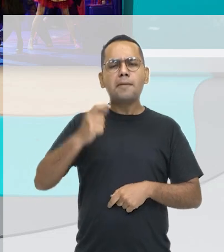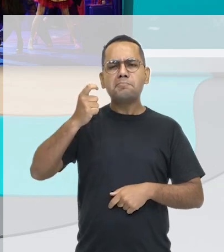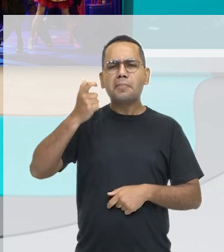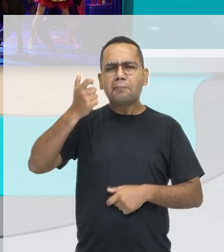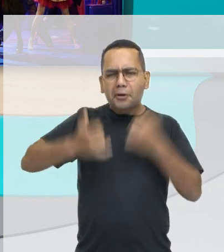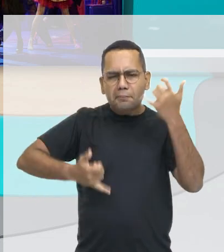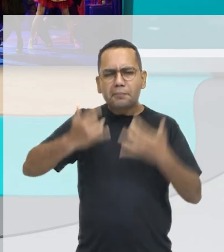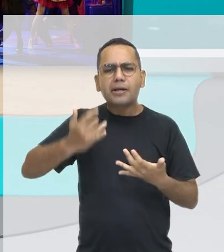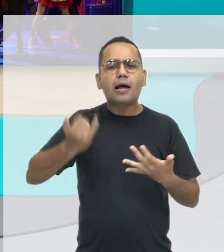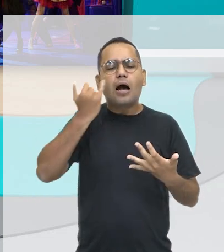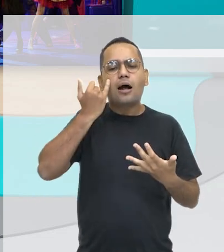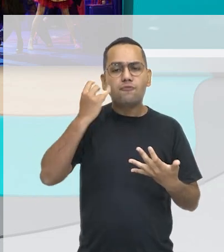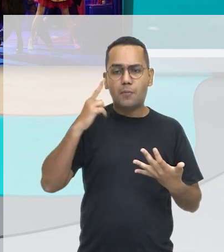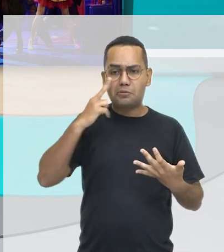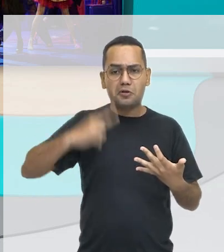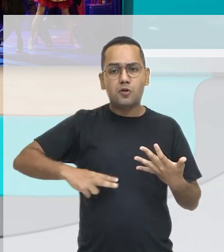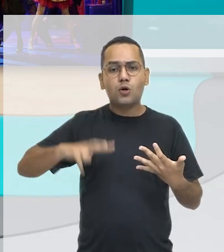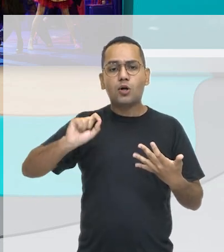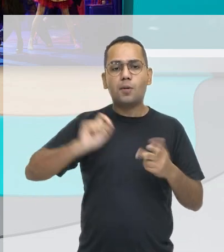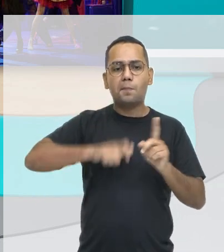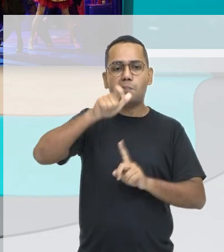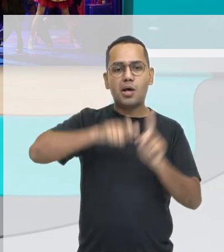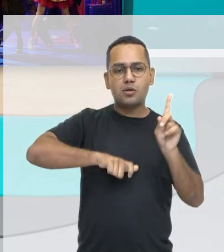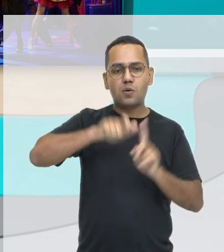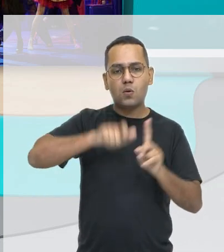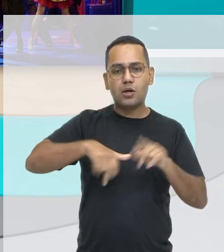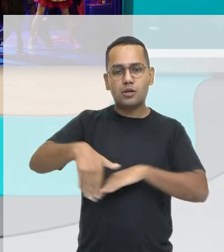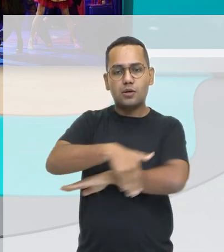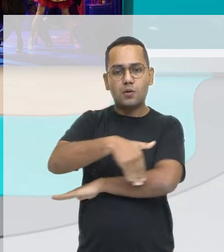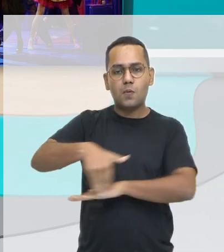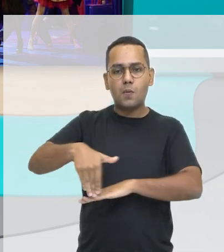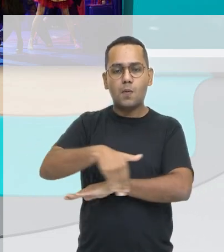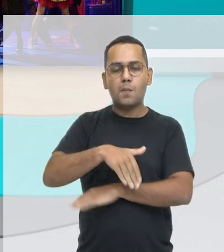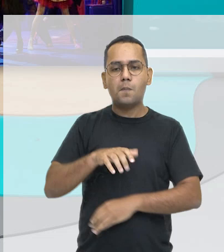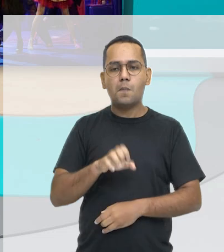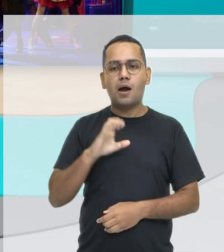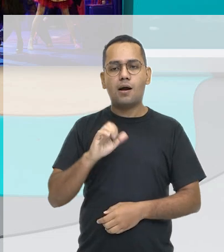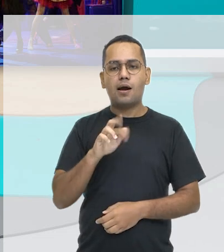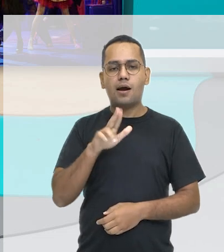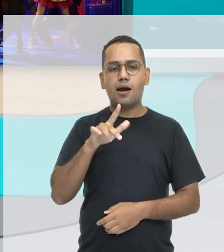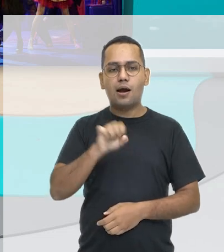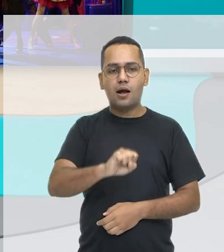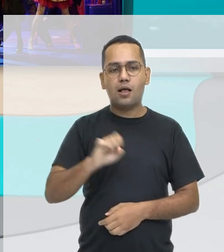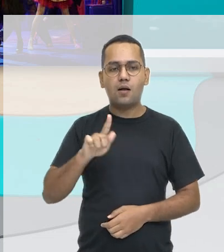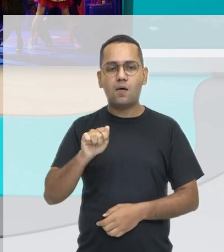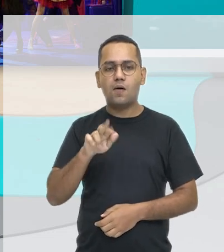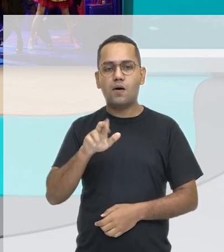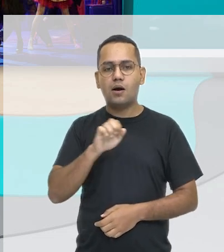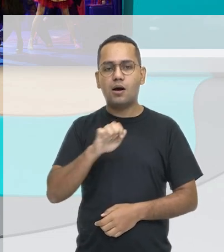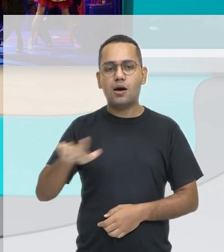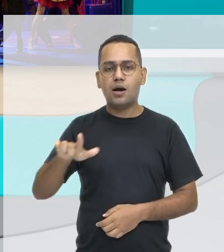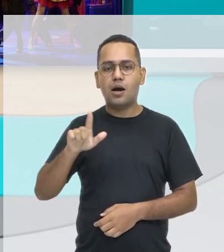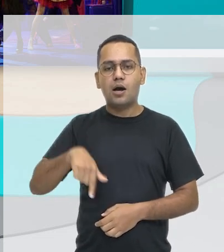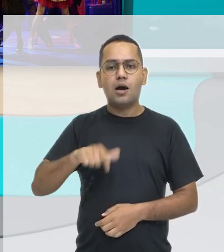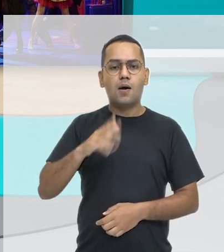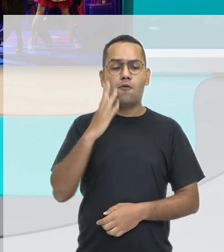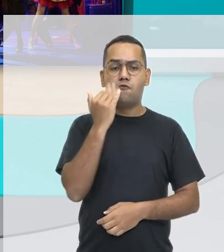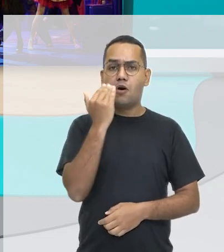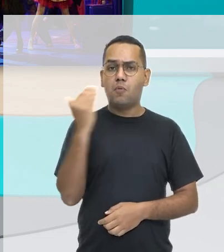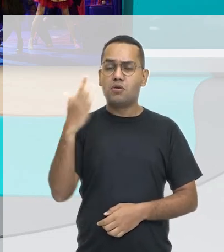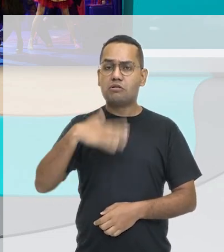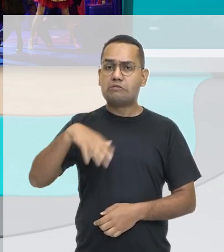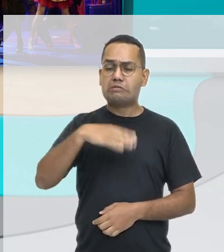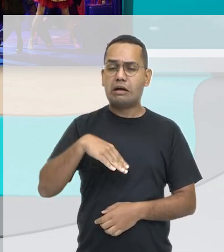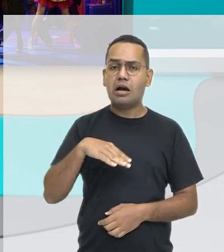emblema Carlos Gardel, que foi um dos maiores cantores de tango na época, e o amor